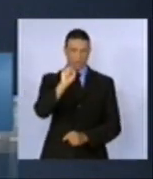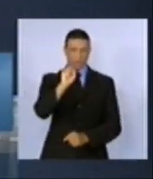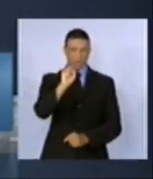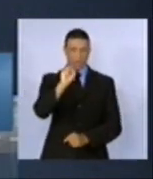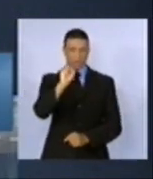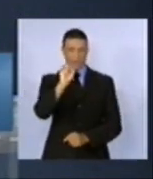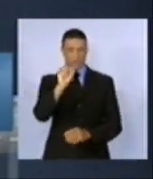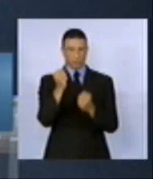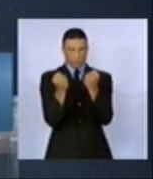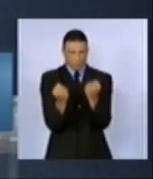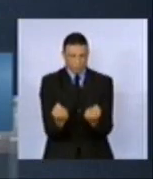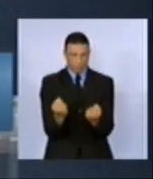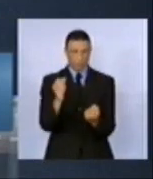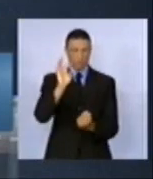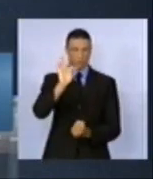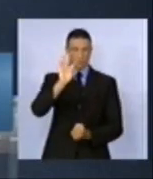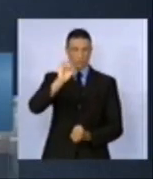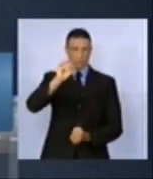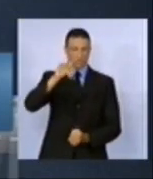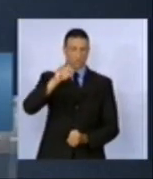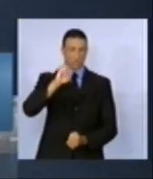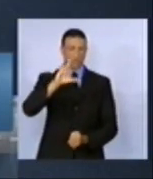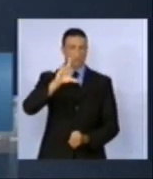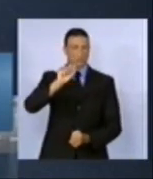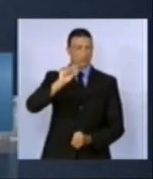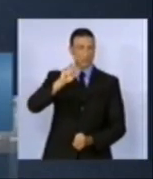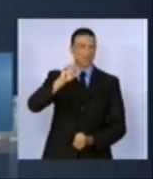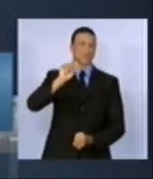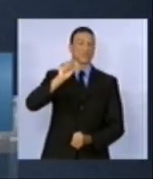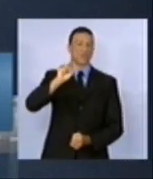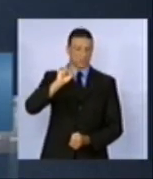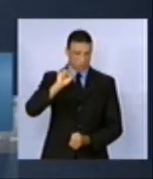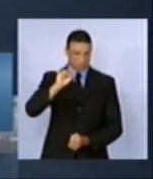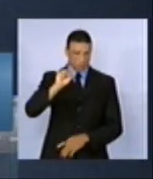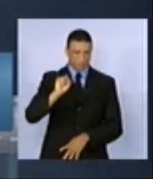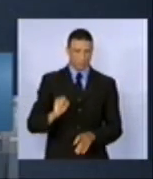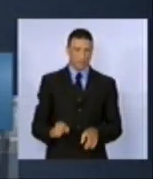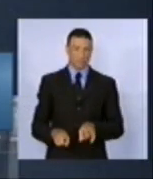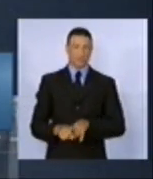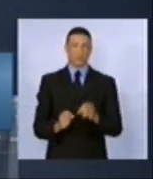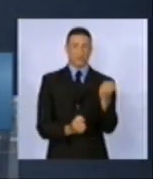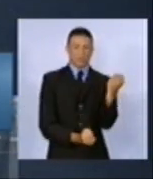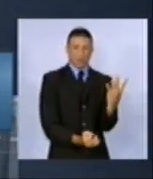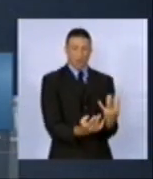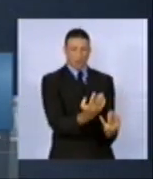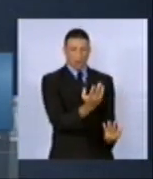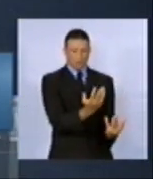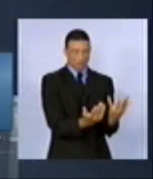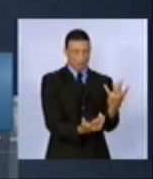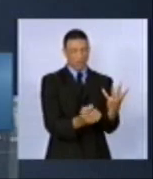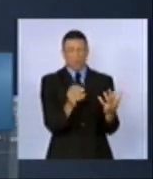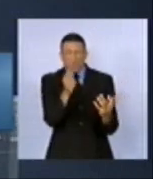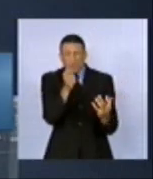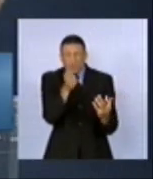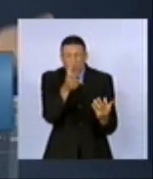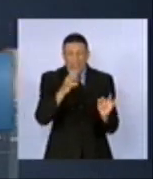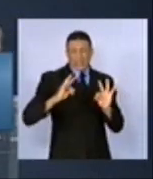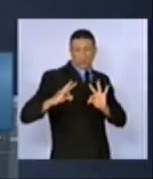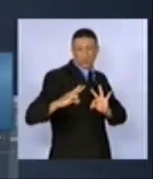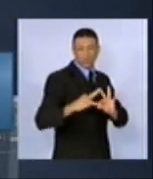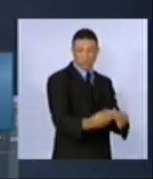peso seco quando tudo é convertido em CO2 na hora de queima quase tudo desculpa